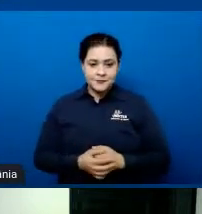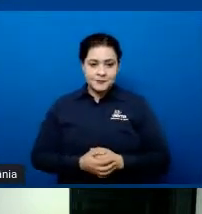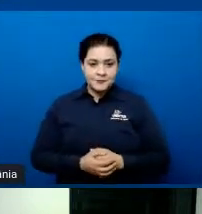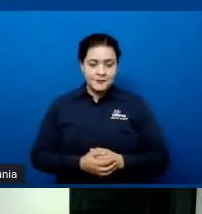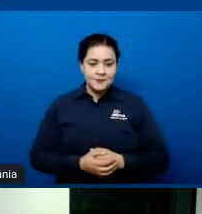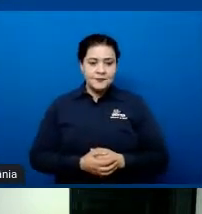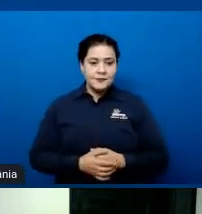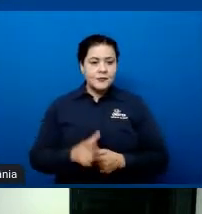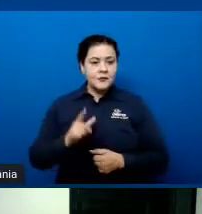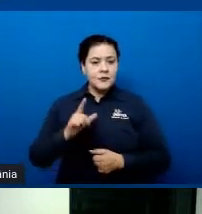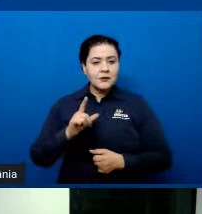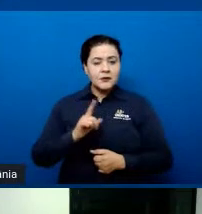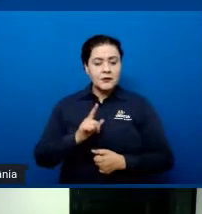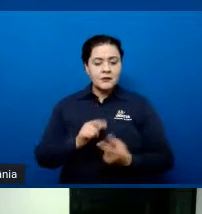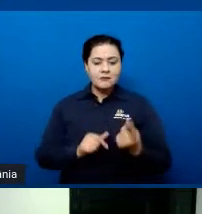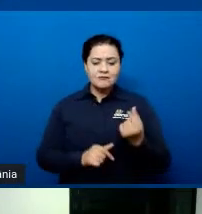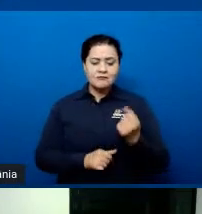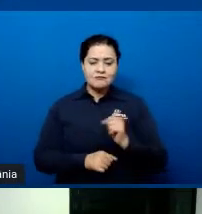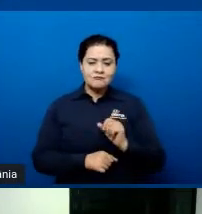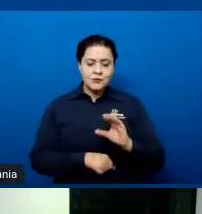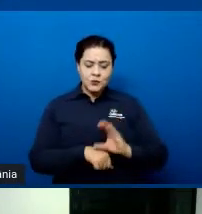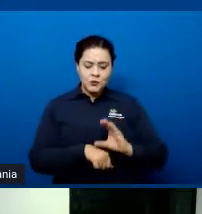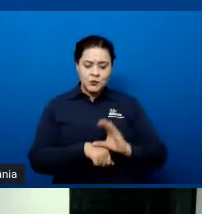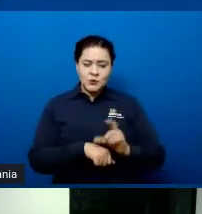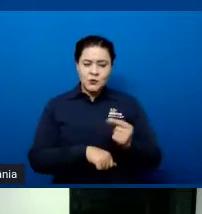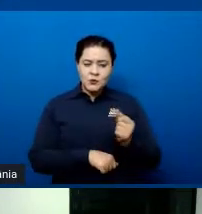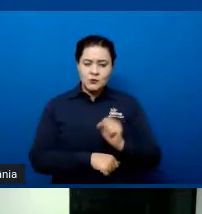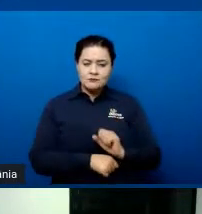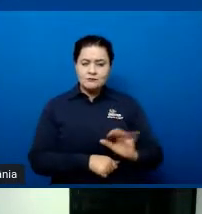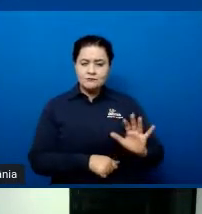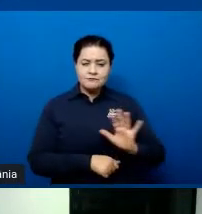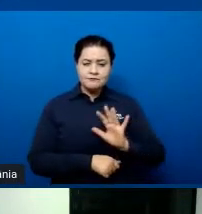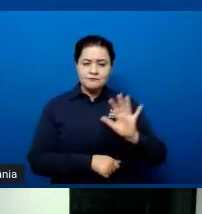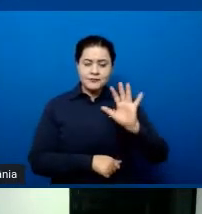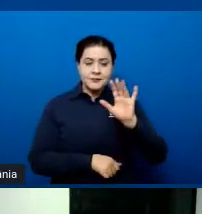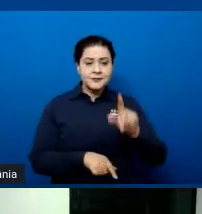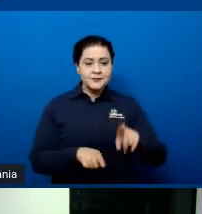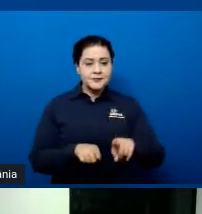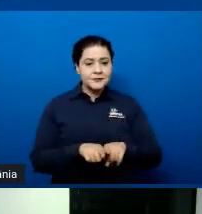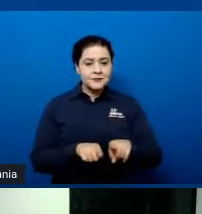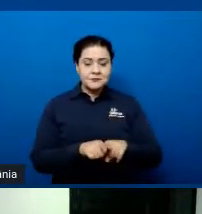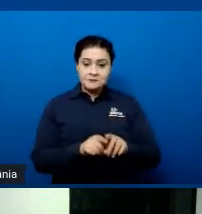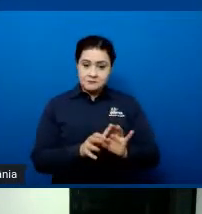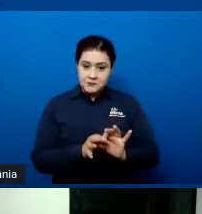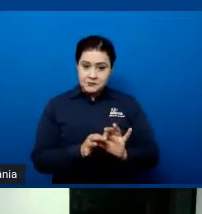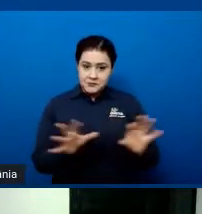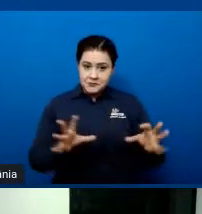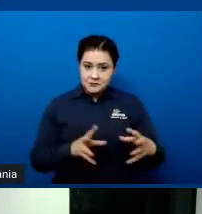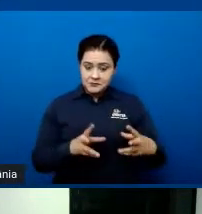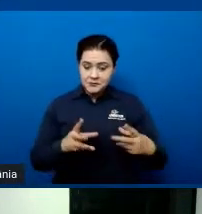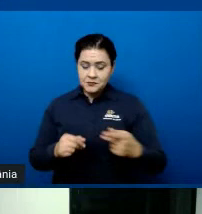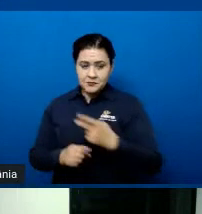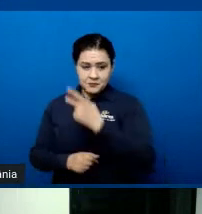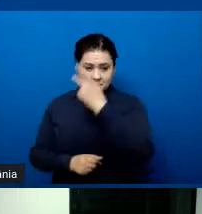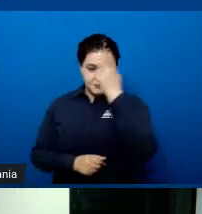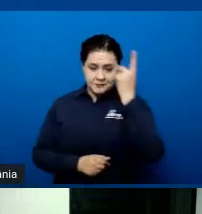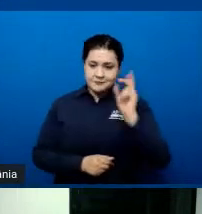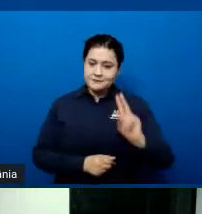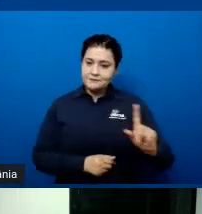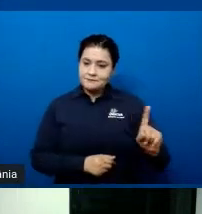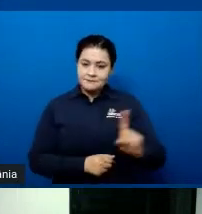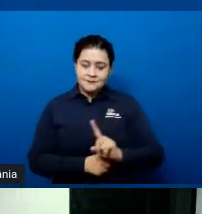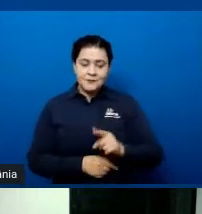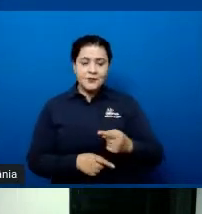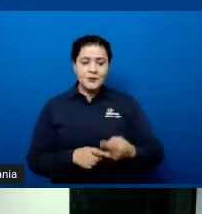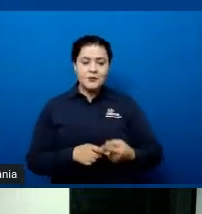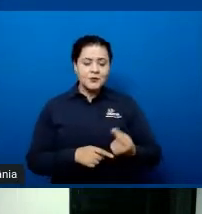Ele tem um custo muito mais alto, né? Altíssimo, e não está disponível para todo mundo, tá? Pelo custo